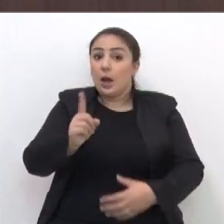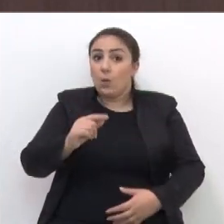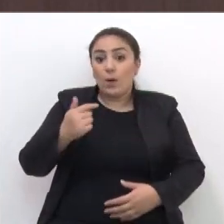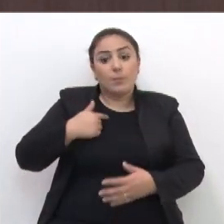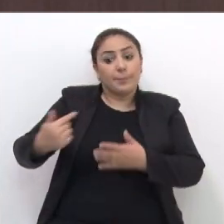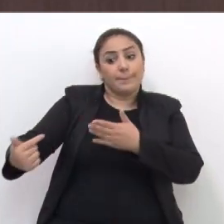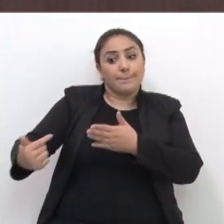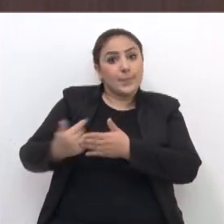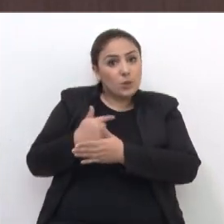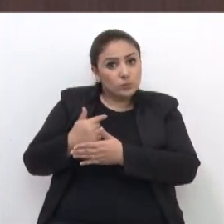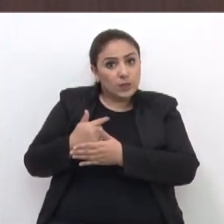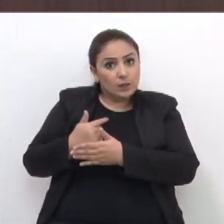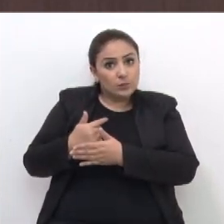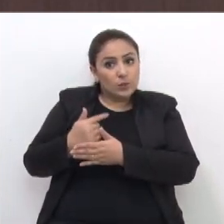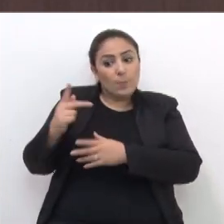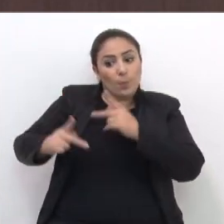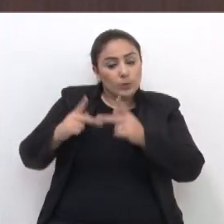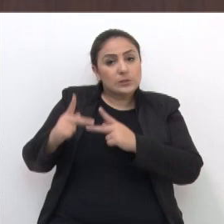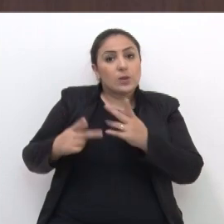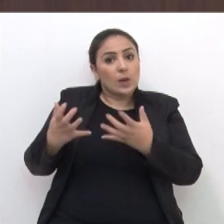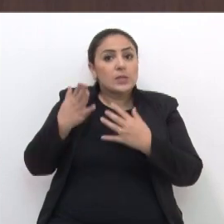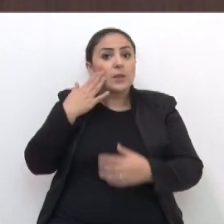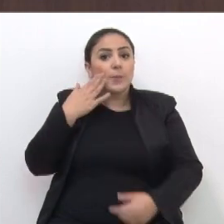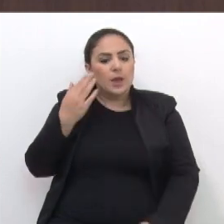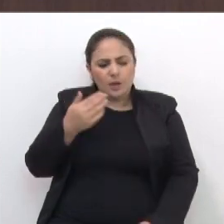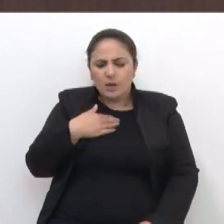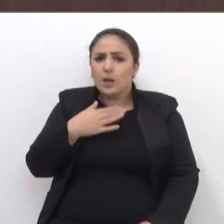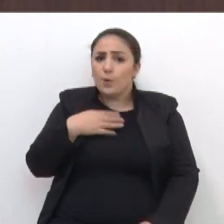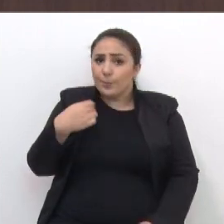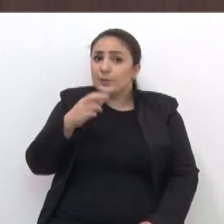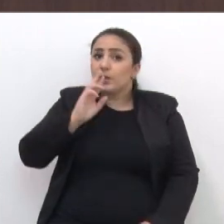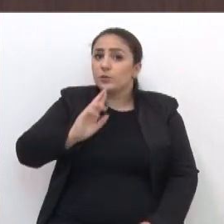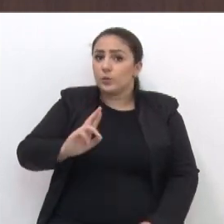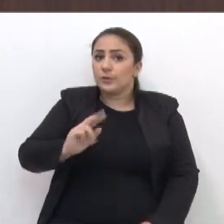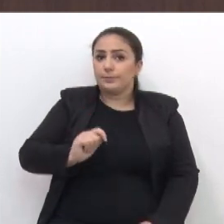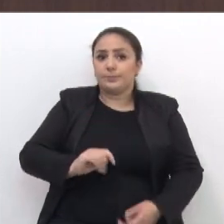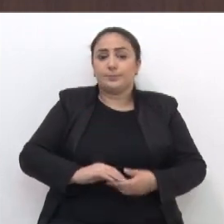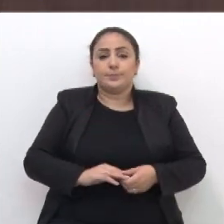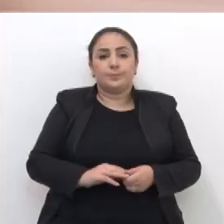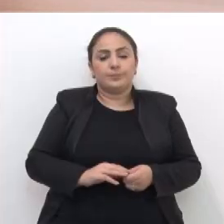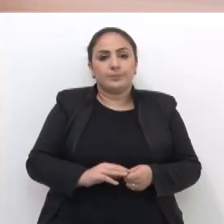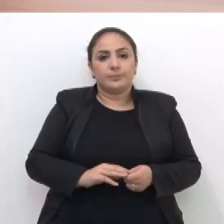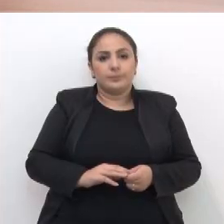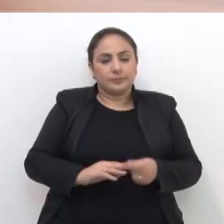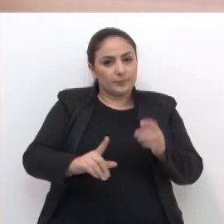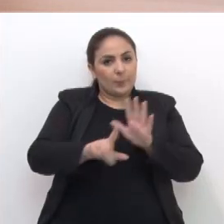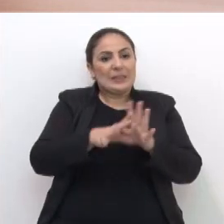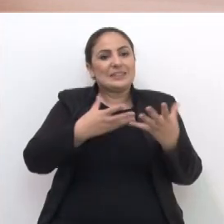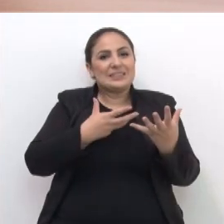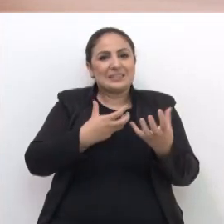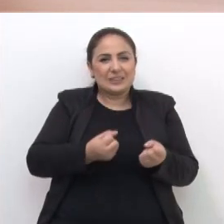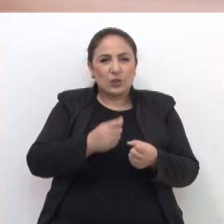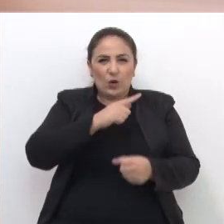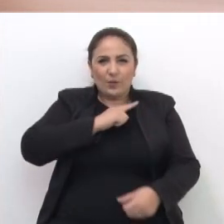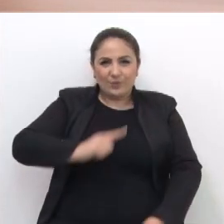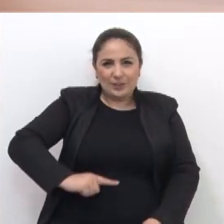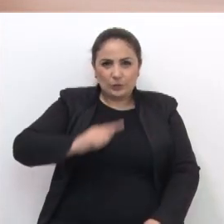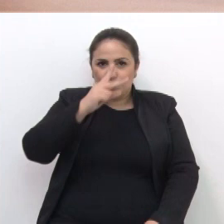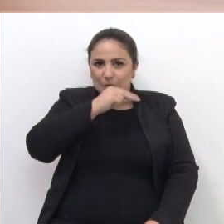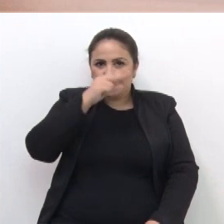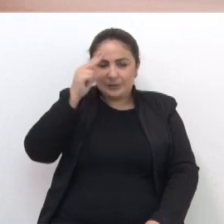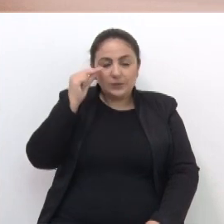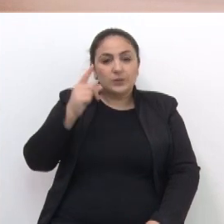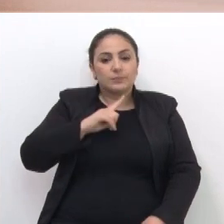fui questionado pela população e aqui a gente tem que dar uma resposta. Uma lei sancionada pelo